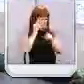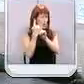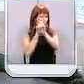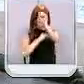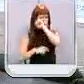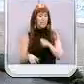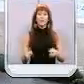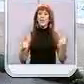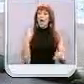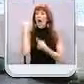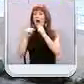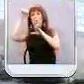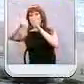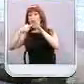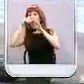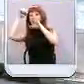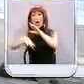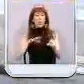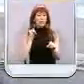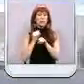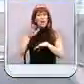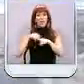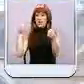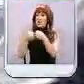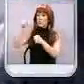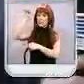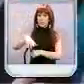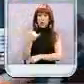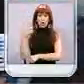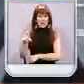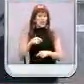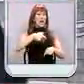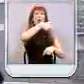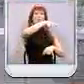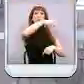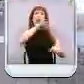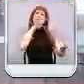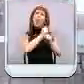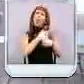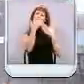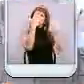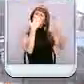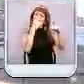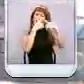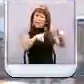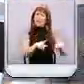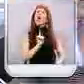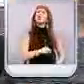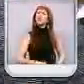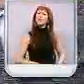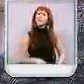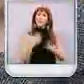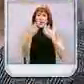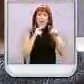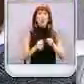coisa. Enquanto uns estão dentro da água, para comemorar 2009, cá fora decorre também um outro tipo de espetáculo. Que espetáculo é esse? É um